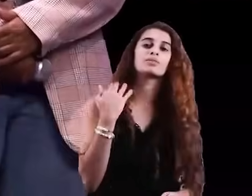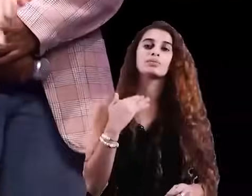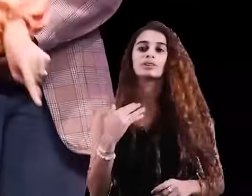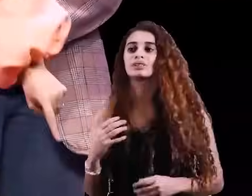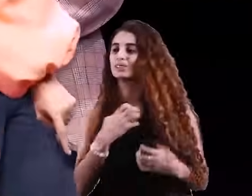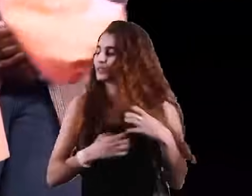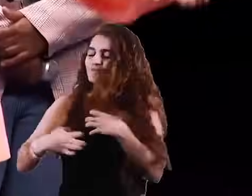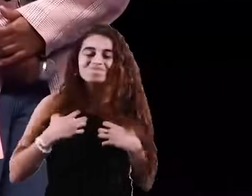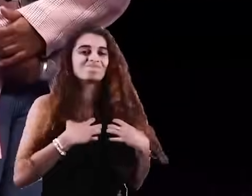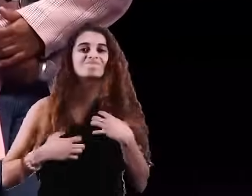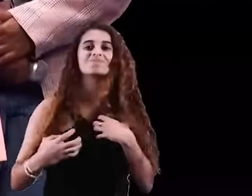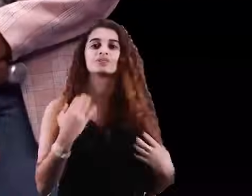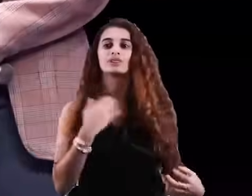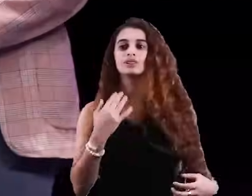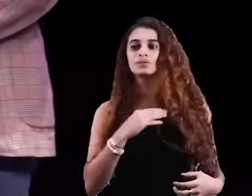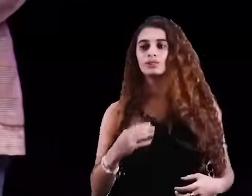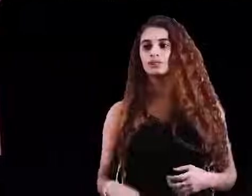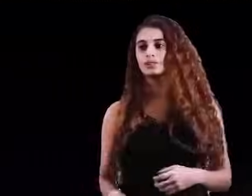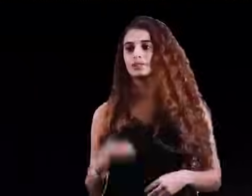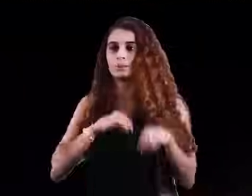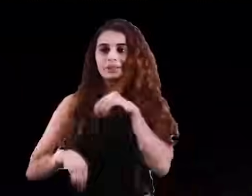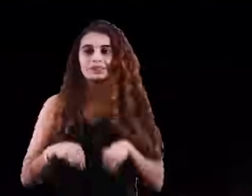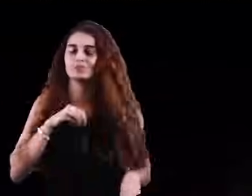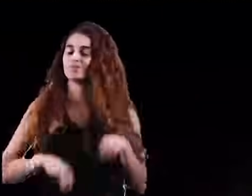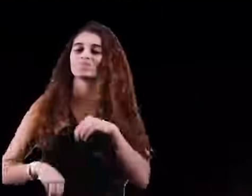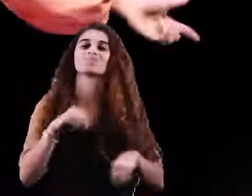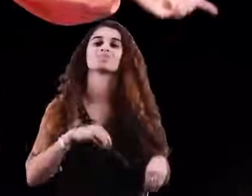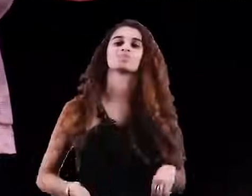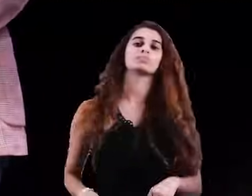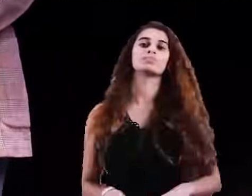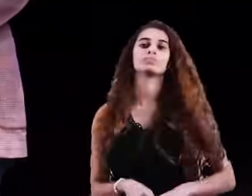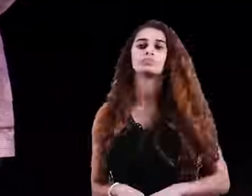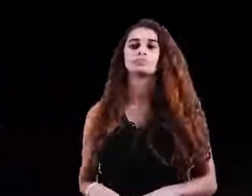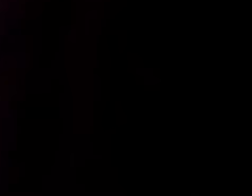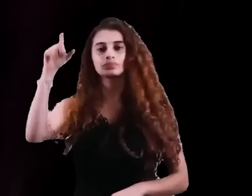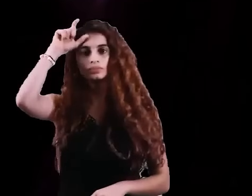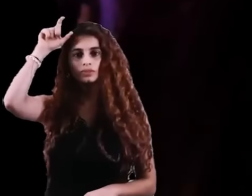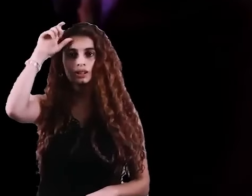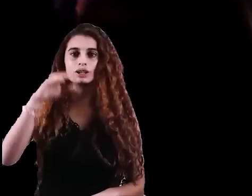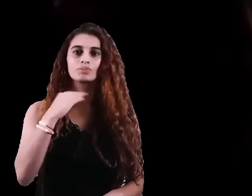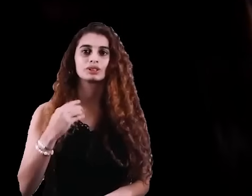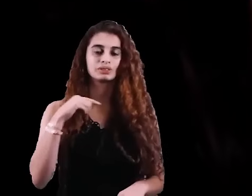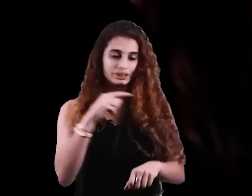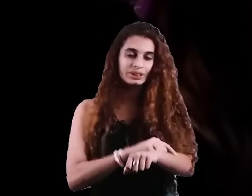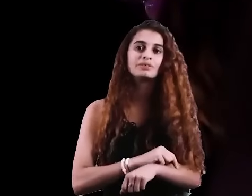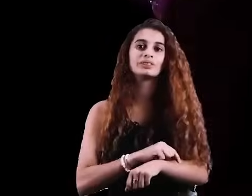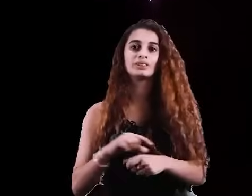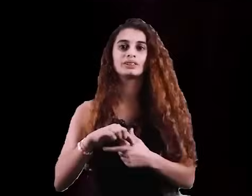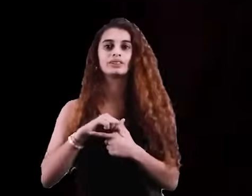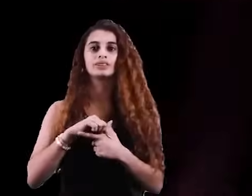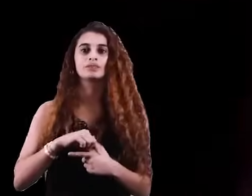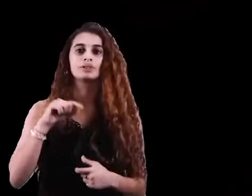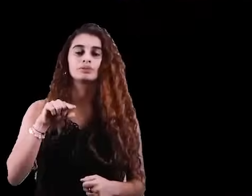depressão. Porque talvez o inimigo nem tá querendo matar você fisicamente, mas tá querendo acabar com sua alma, tá querendo